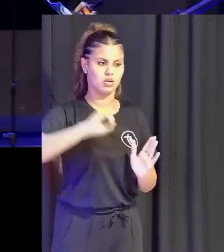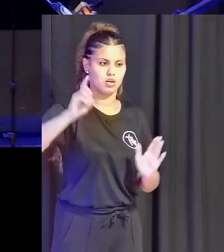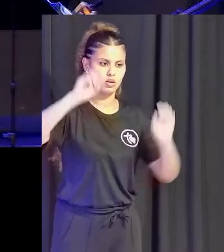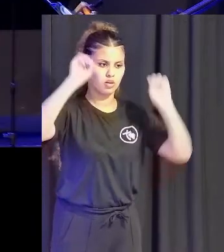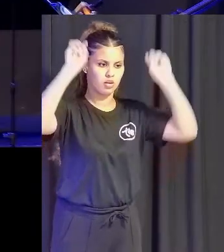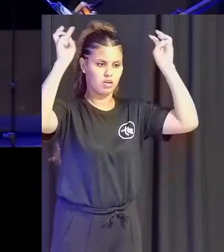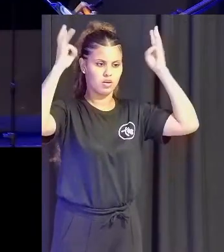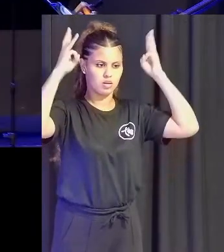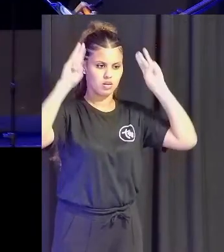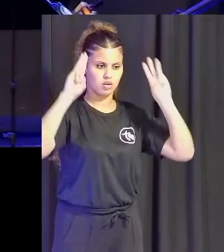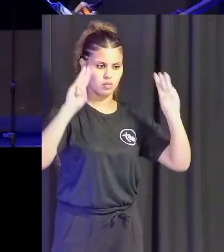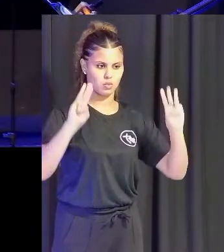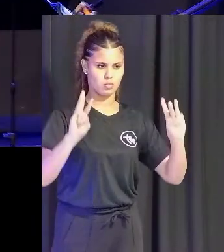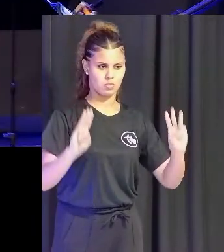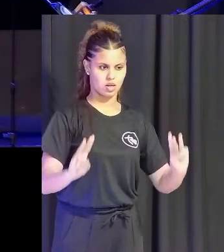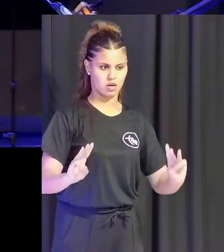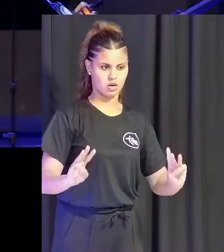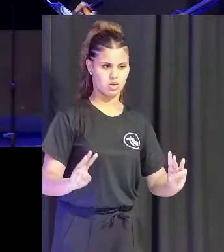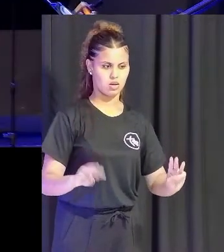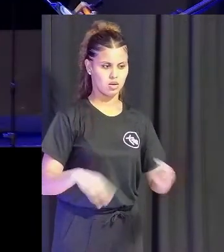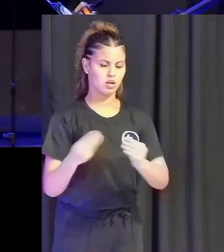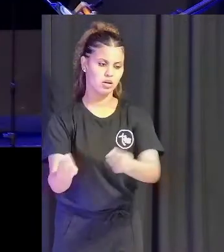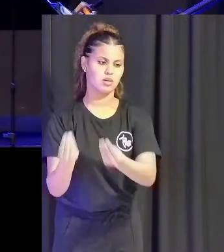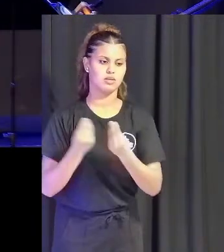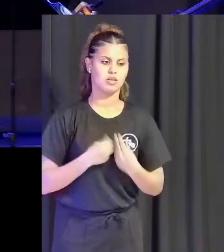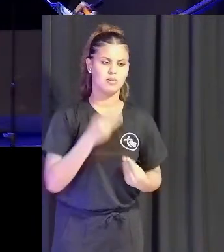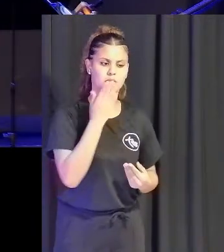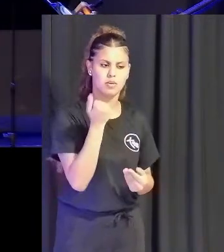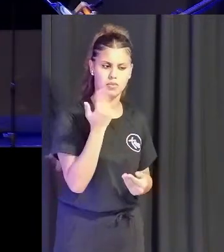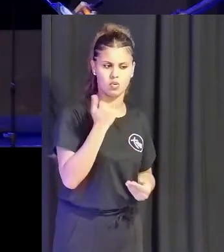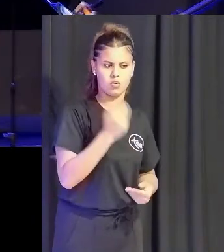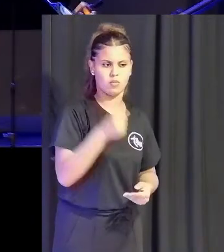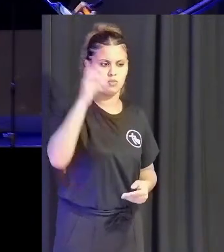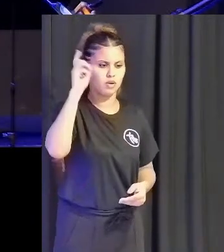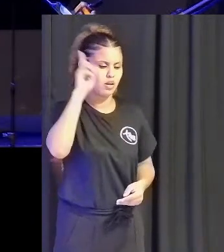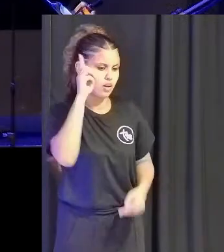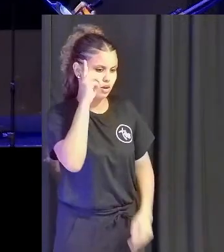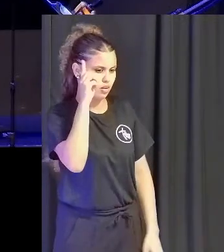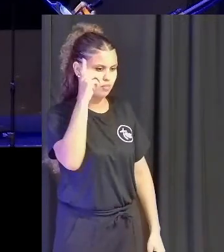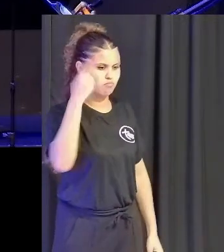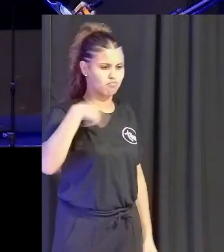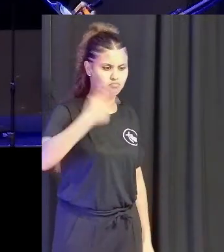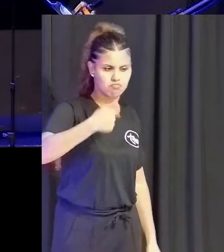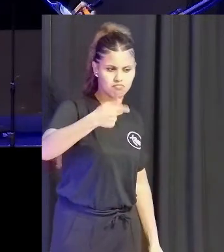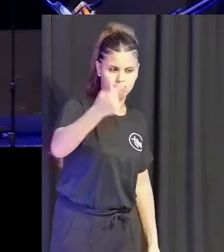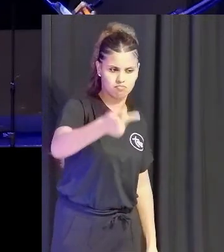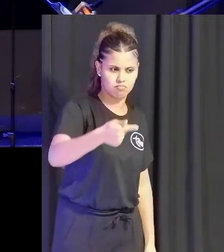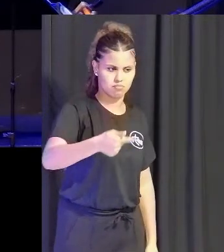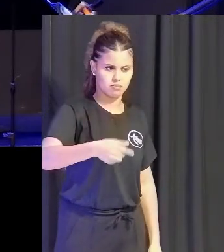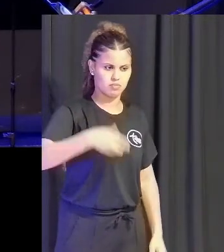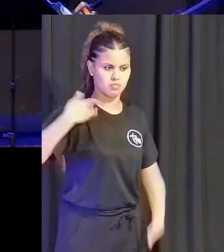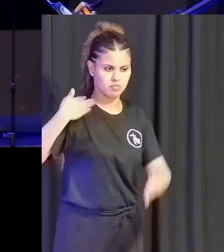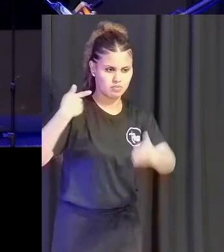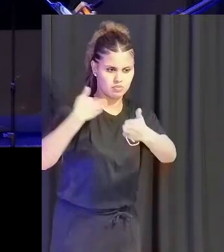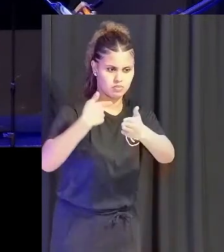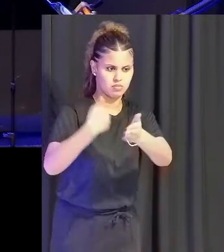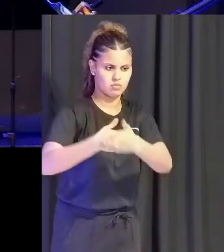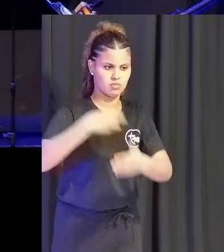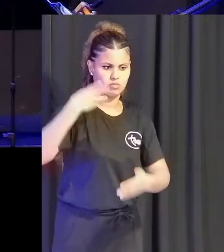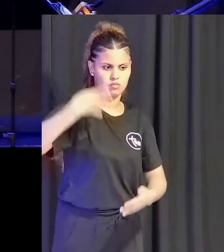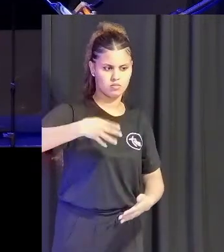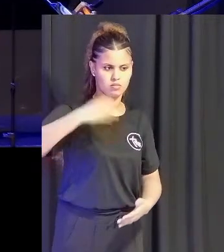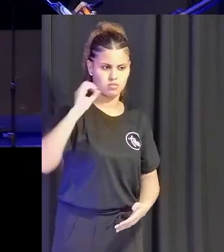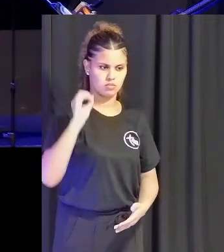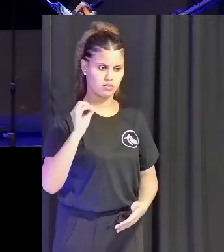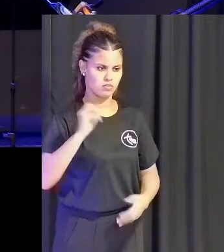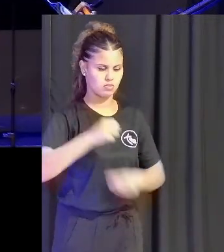Deus providenciou essa comida para eles diariamente por 40 anos. Logo, ele